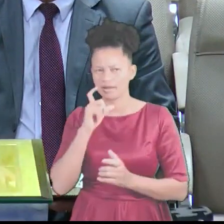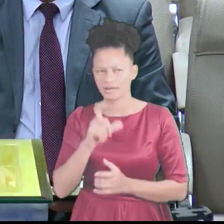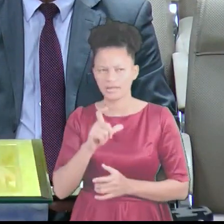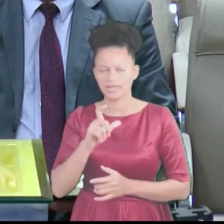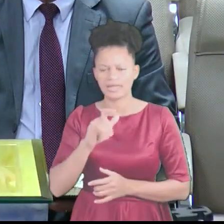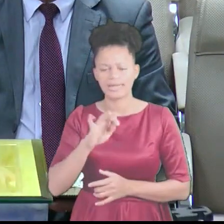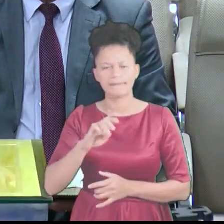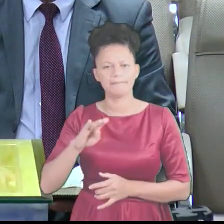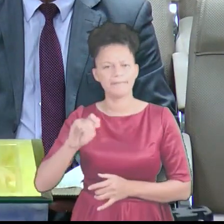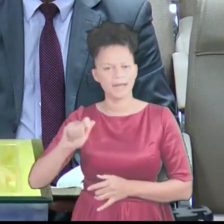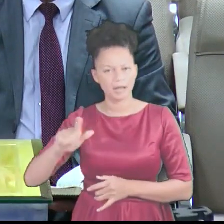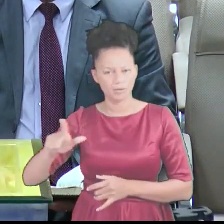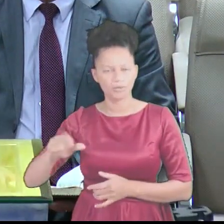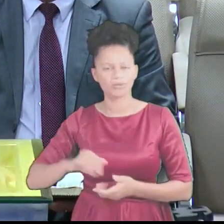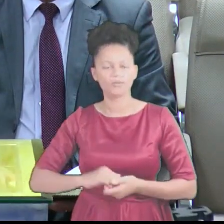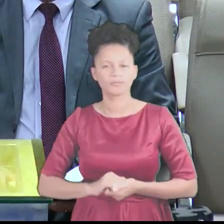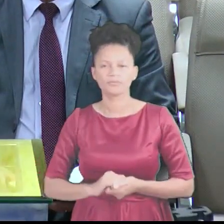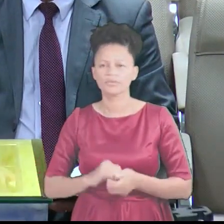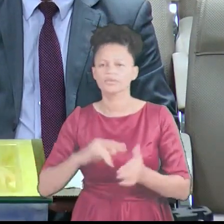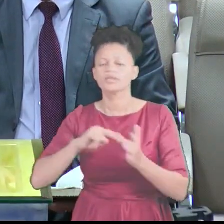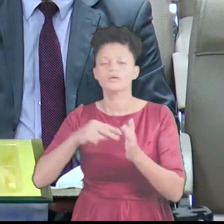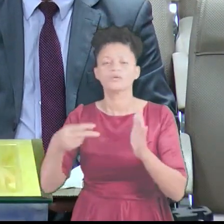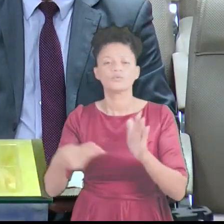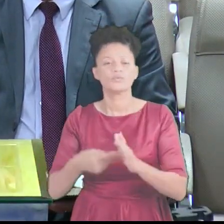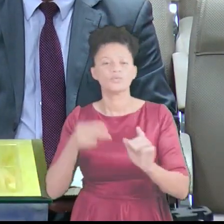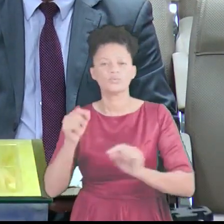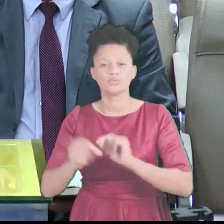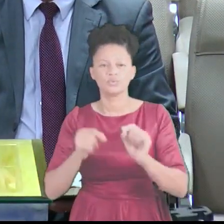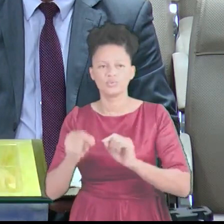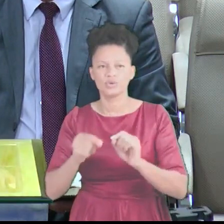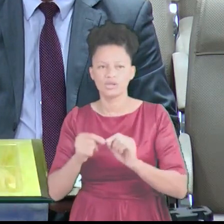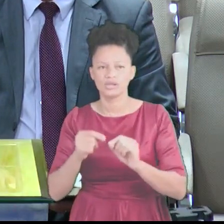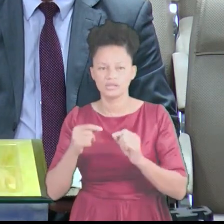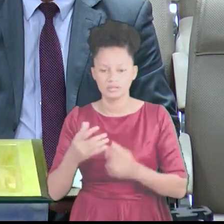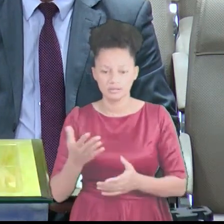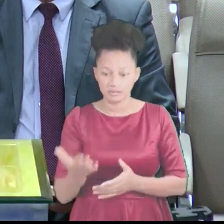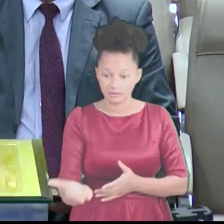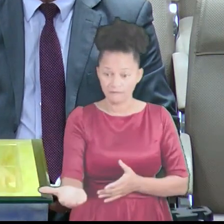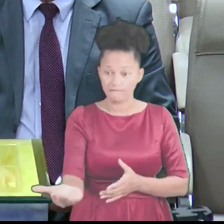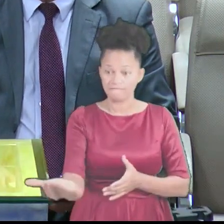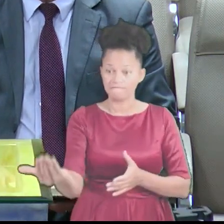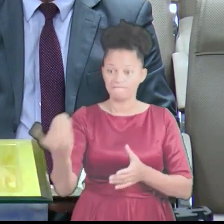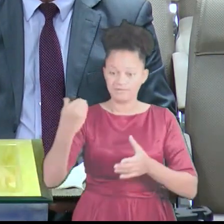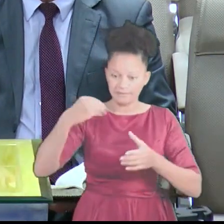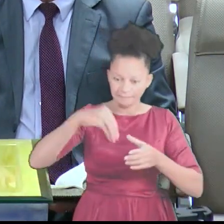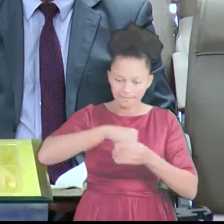Baal. Que significa vir para dentro.